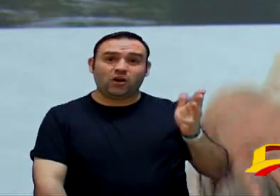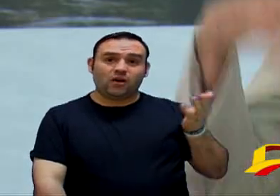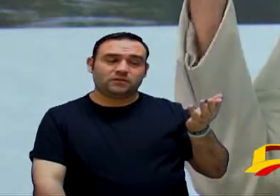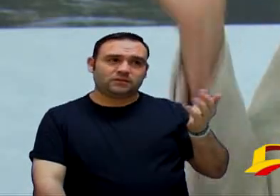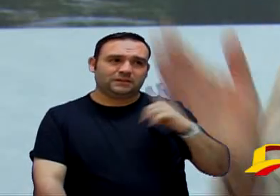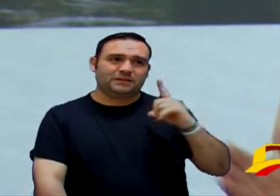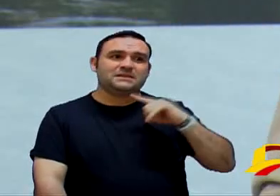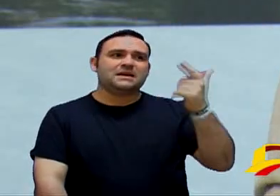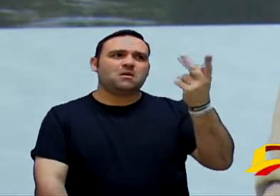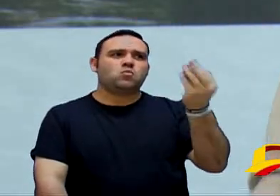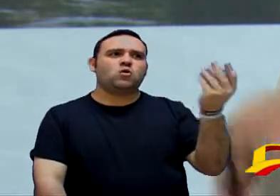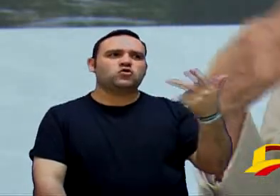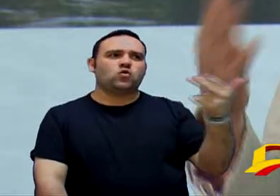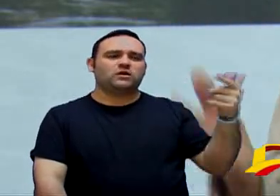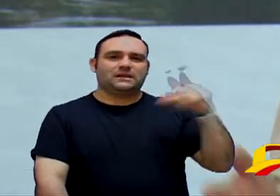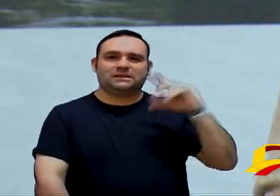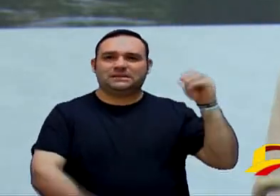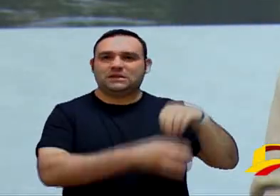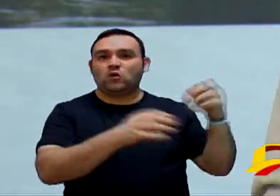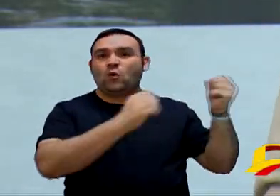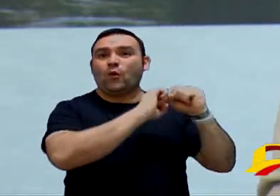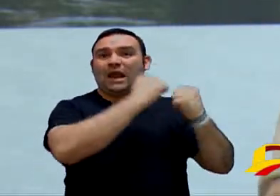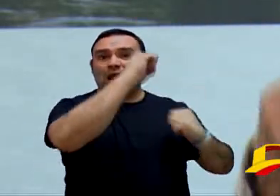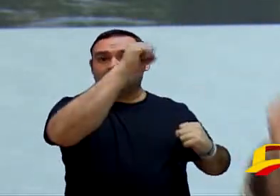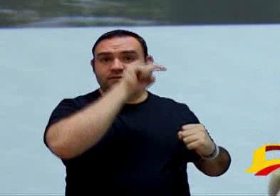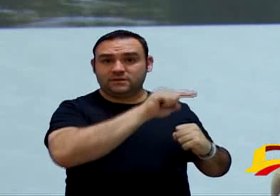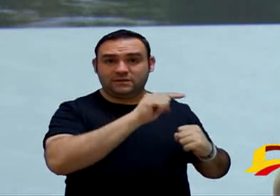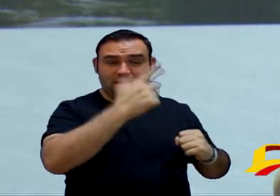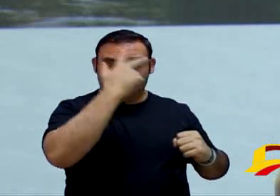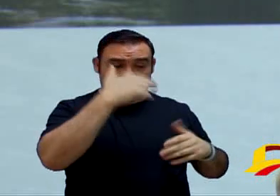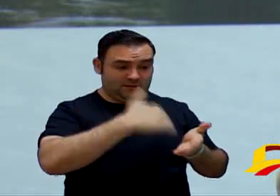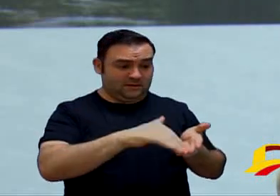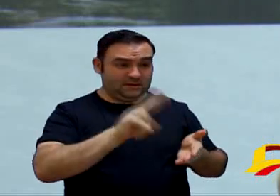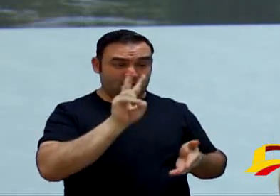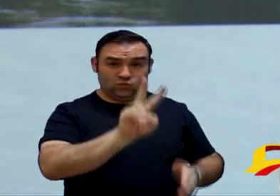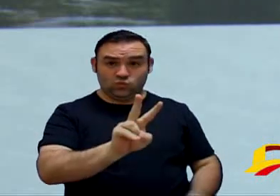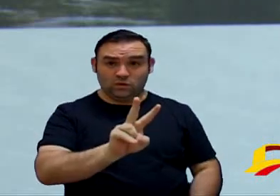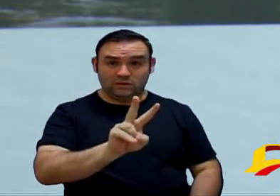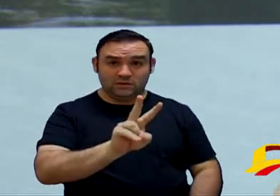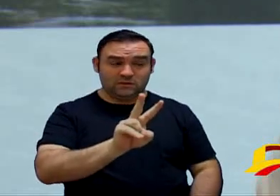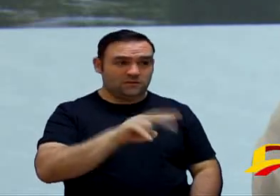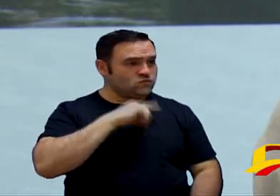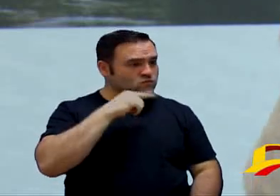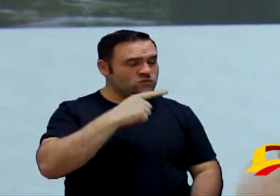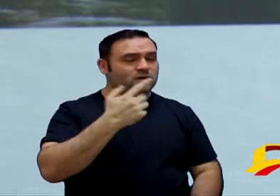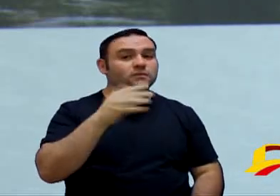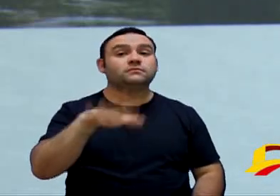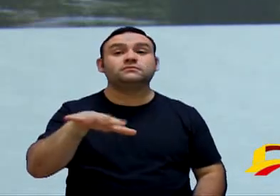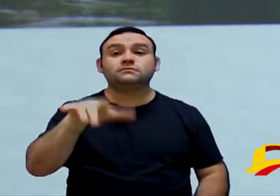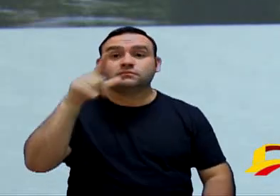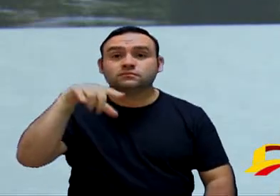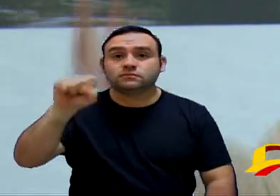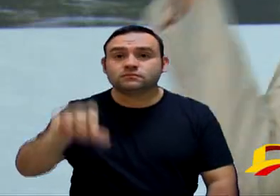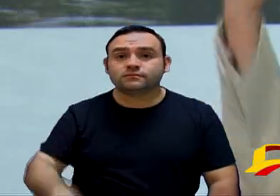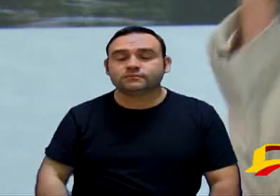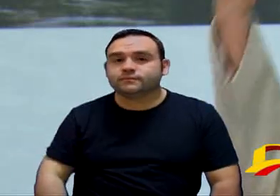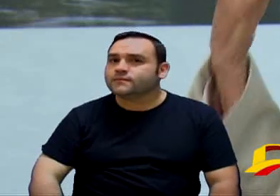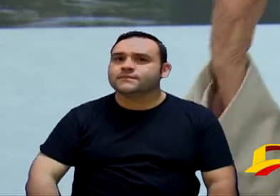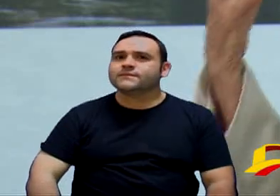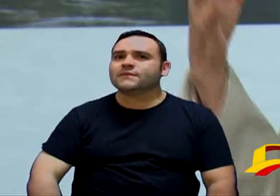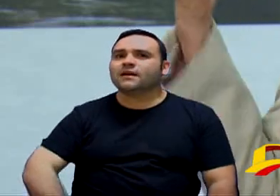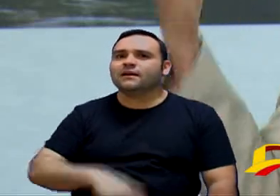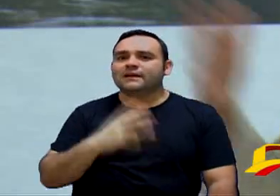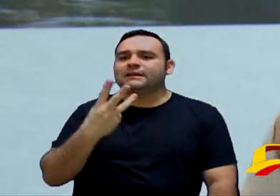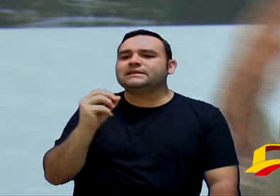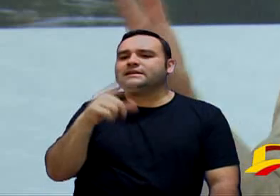tem outras coisas para fazer é muito grande aquele espaço para duas secretarias Vereador Luiz Santos não tem